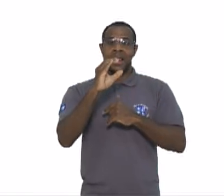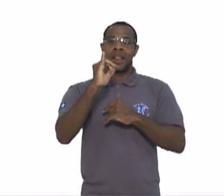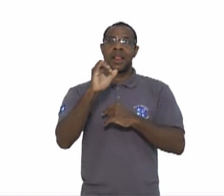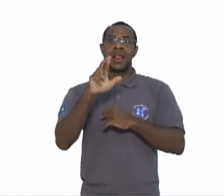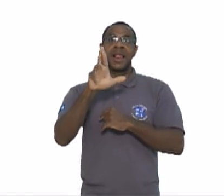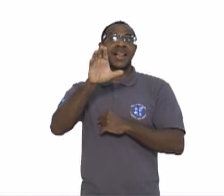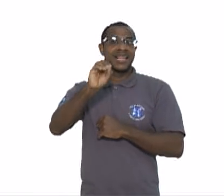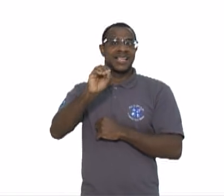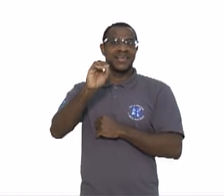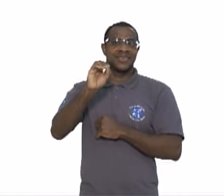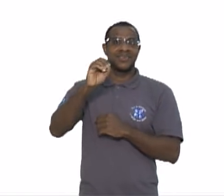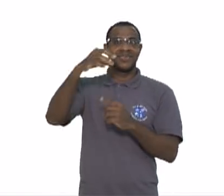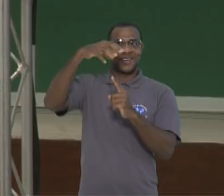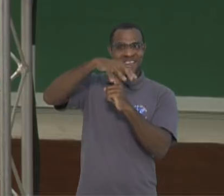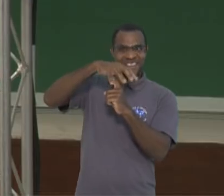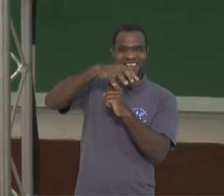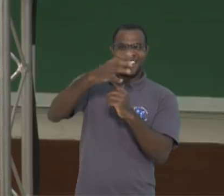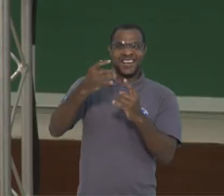dos tempos, tá bom?